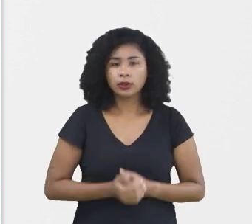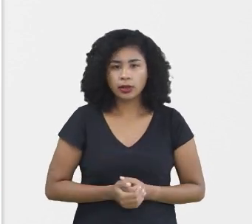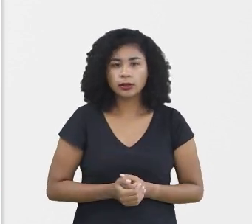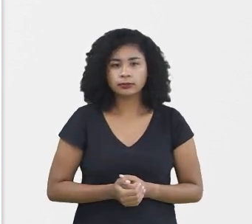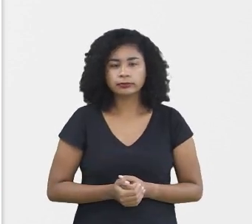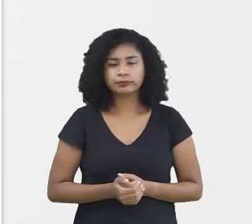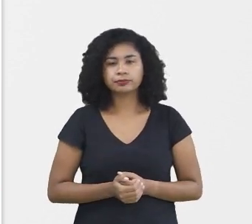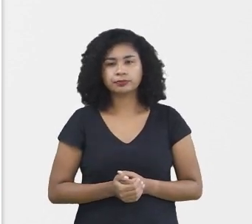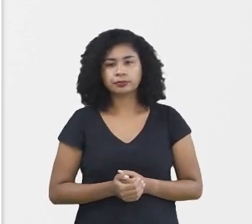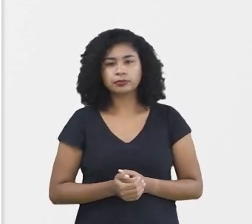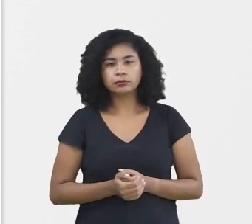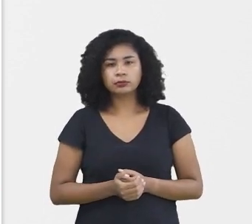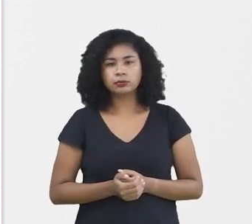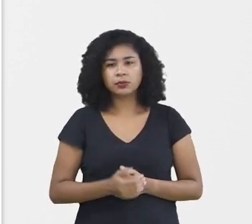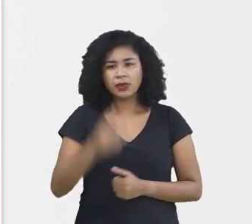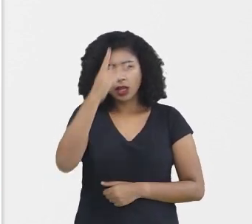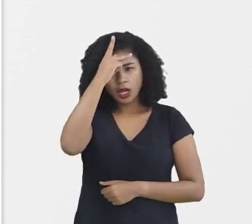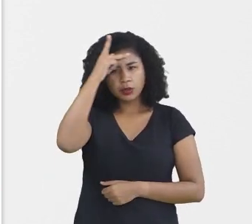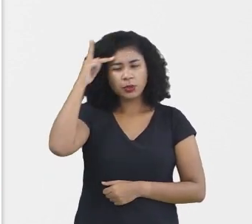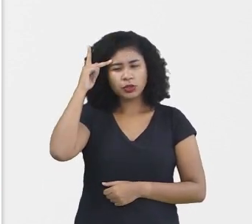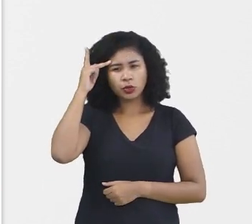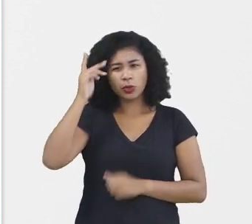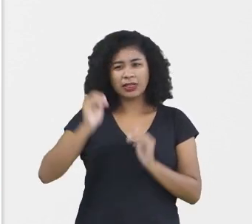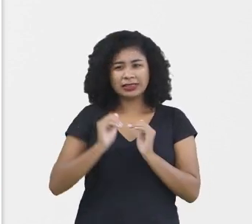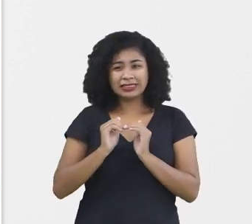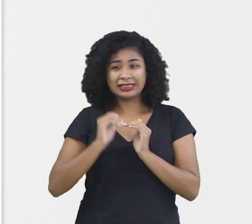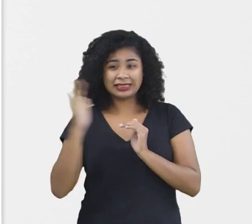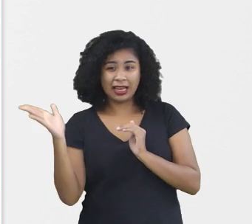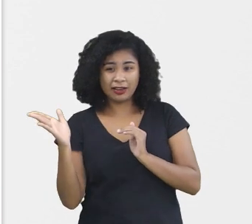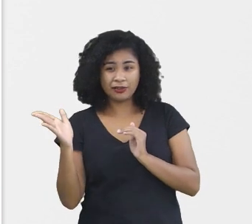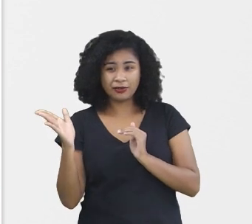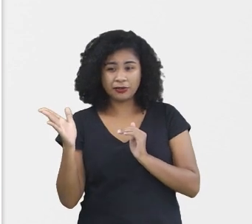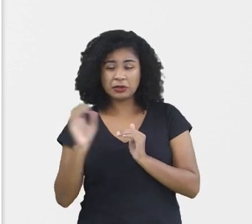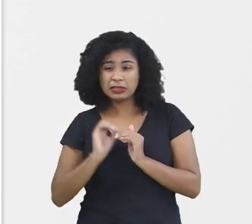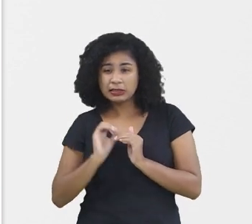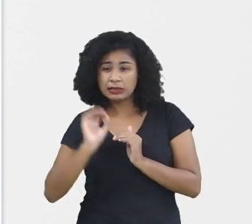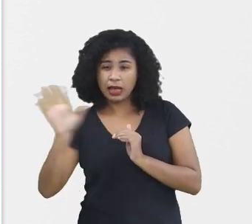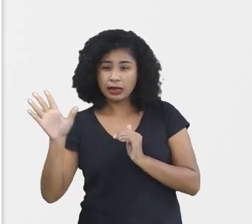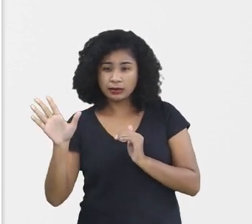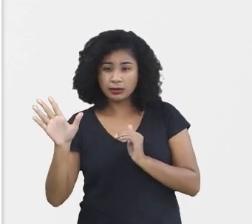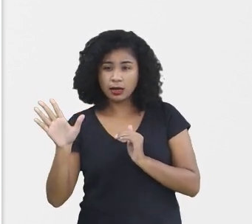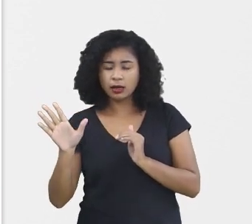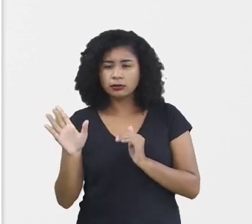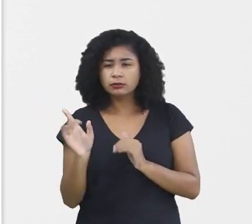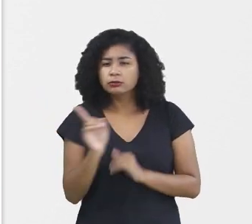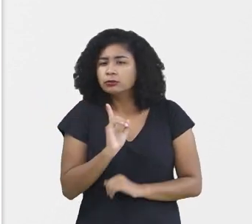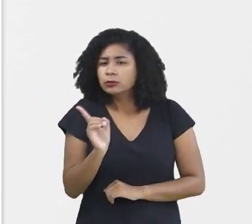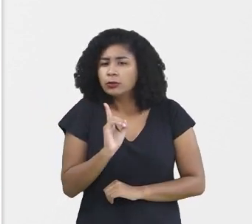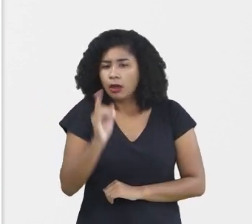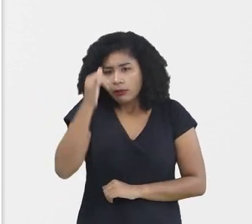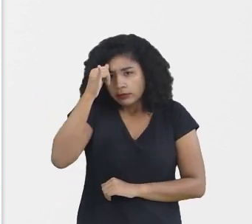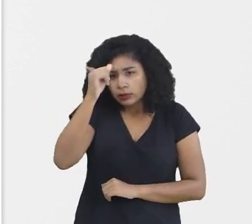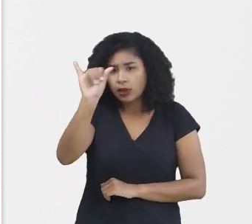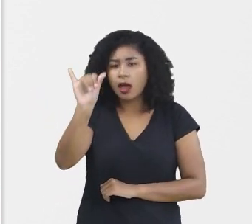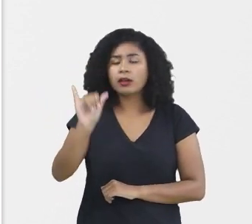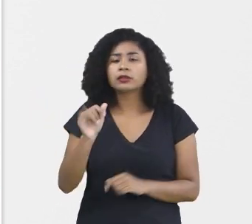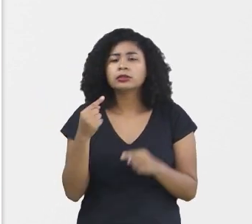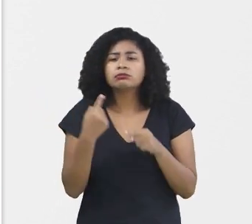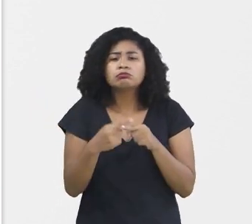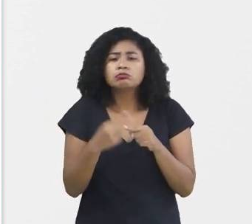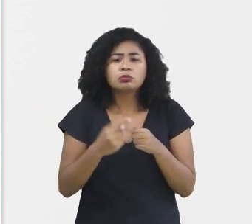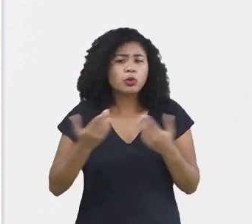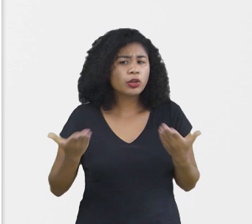com esse texto, ninguém saía do castelo, por quê? Por que ninguém saía do castelo, gente? Lá no início do texto já tem